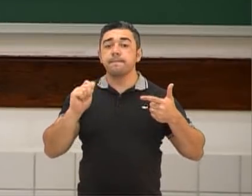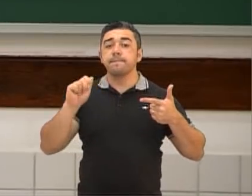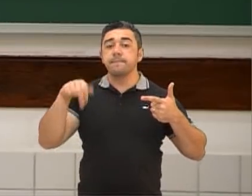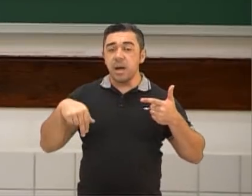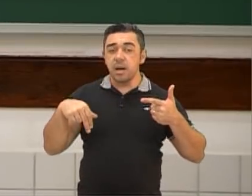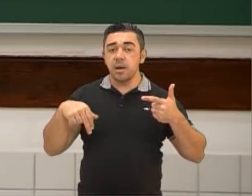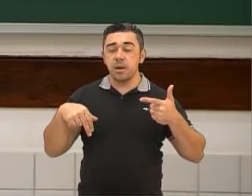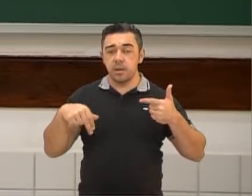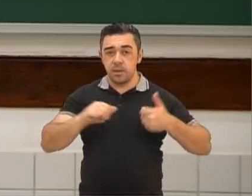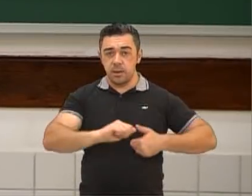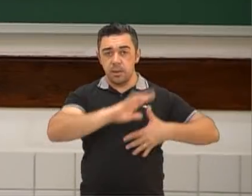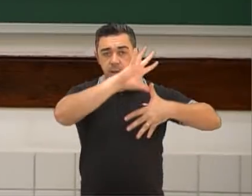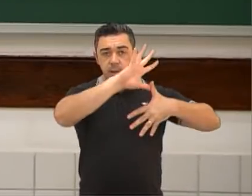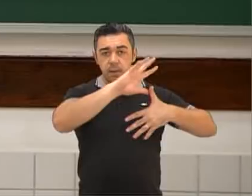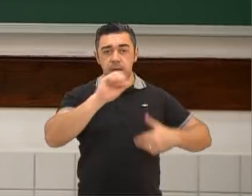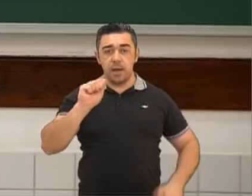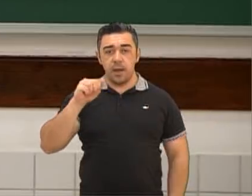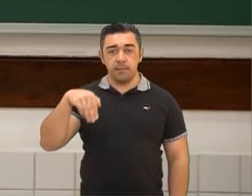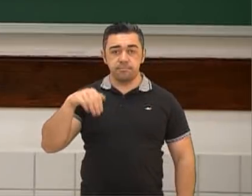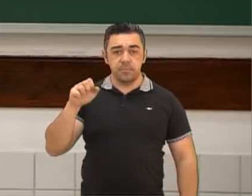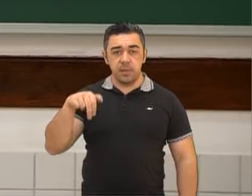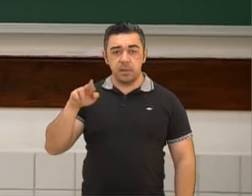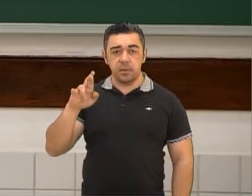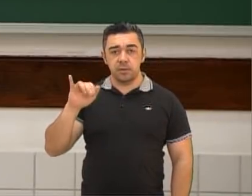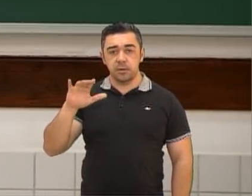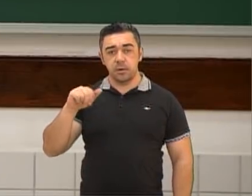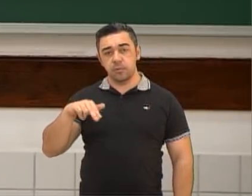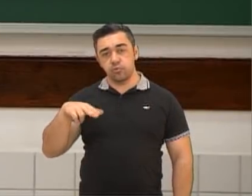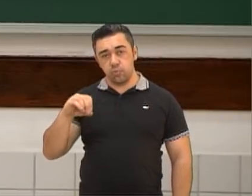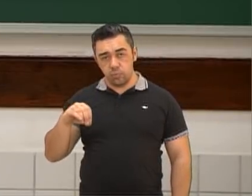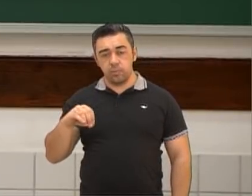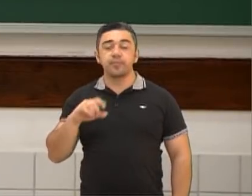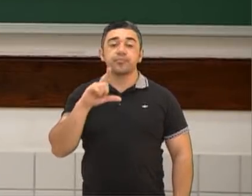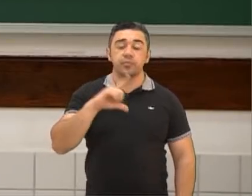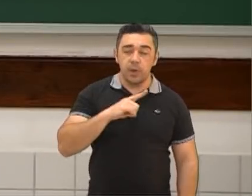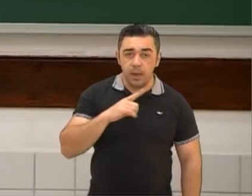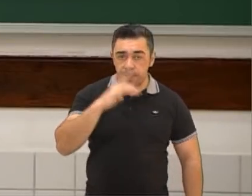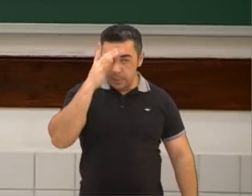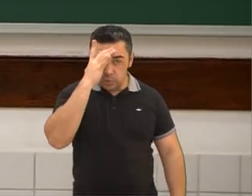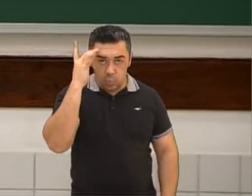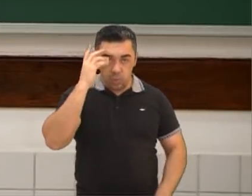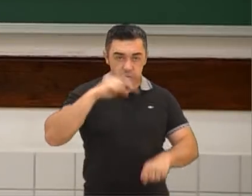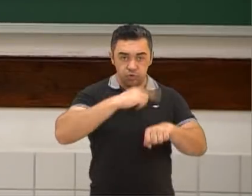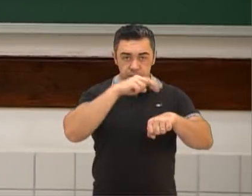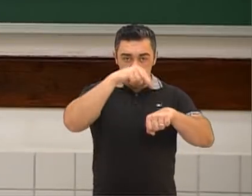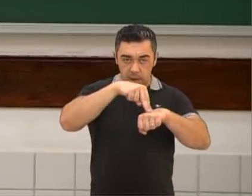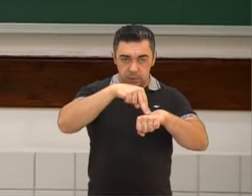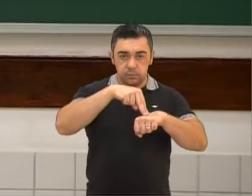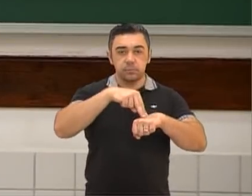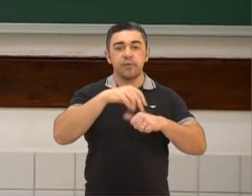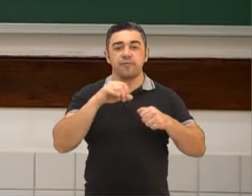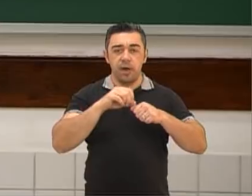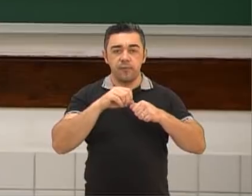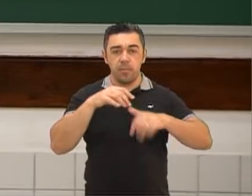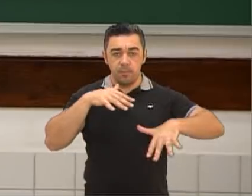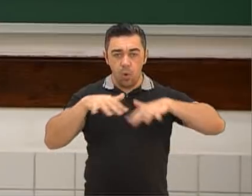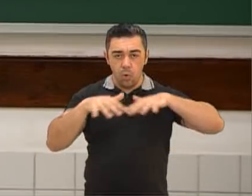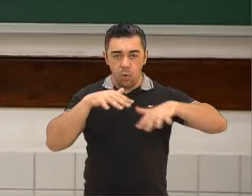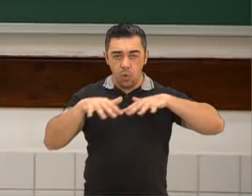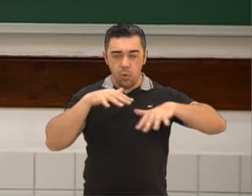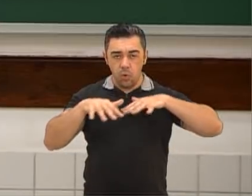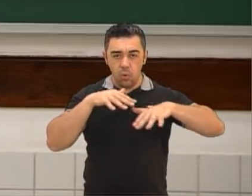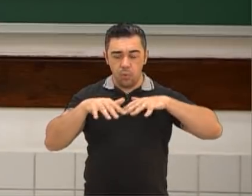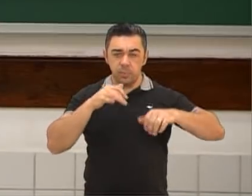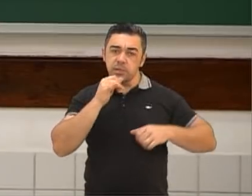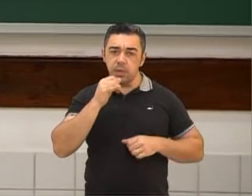que consiste esse esporte? O ginasta, ele tem um tempo determinado para fazer uma série de movimentos, para